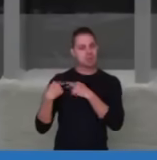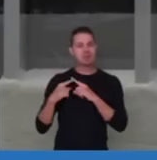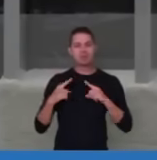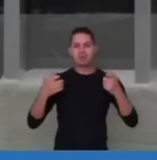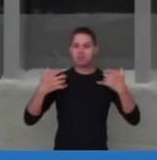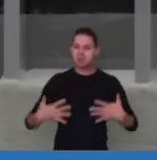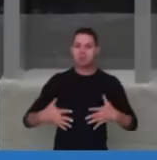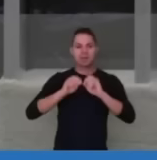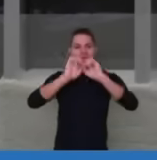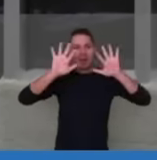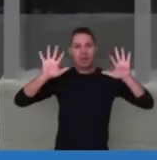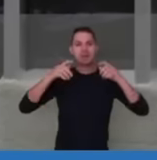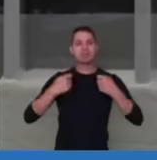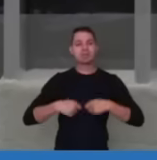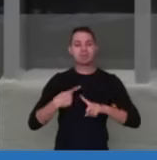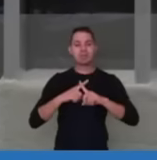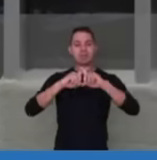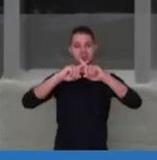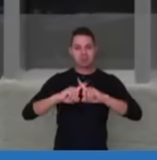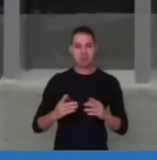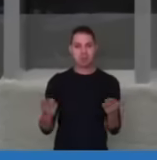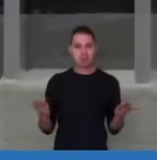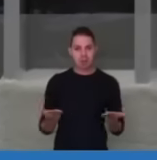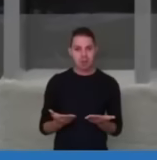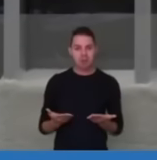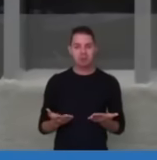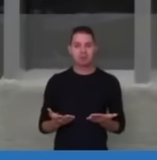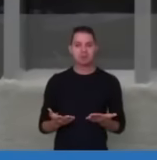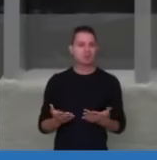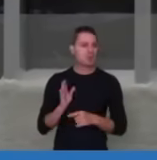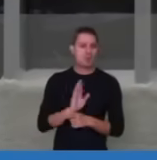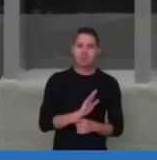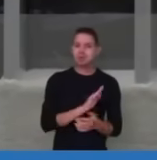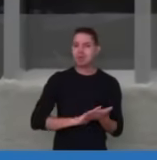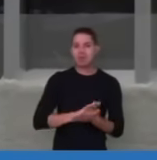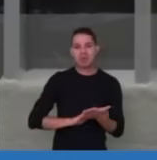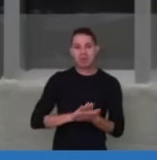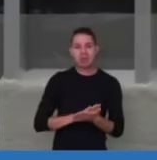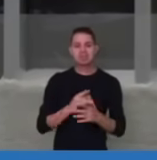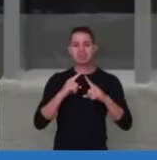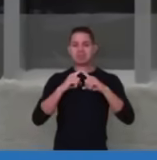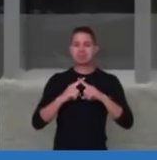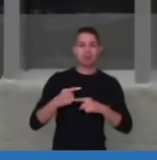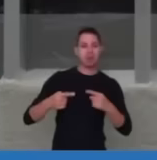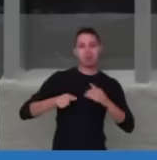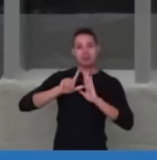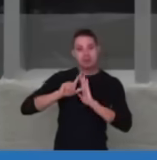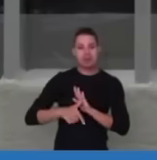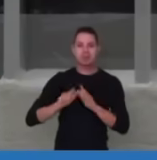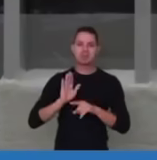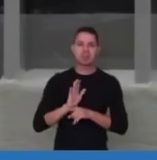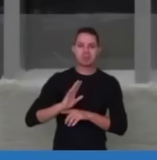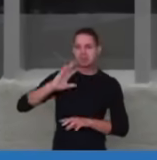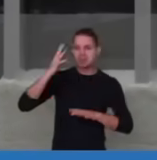claras, porque fazer uma disputa nesse momento que não ajuda em nada, disputa essa que só traz, na verdade, mais tragédia